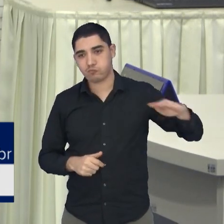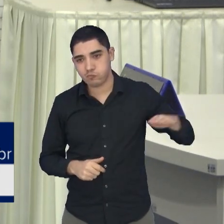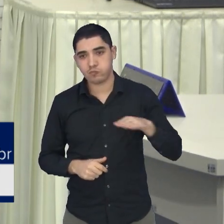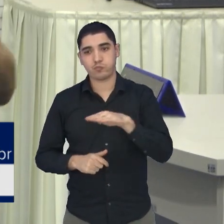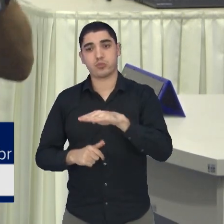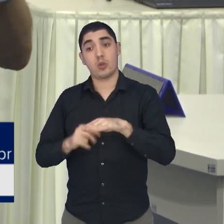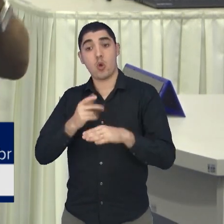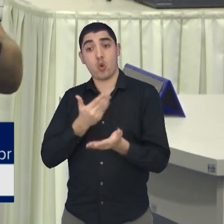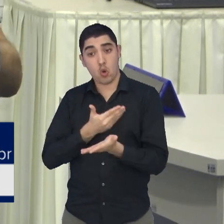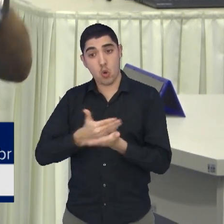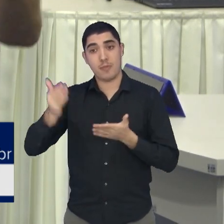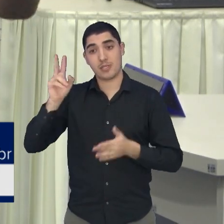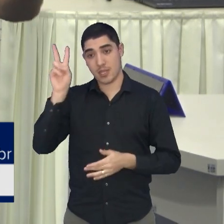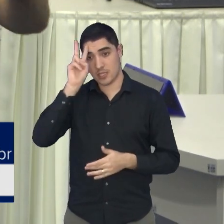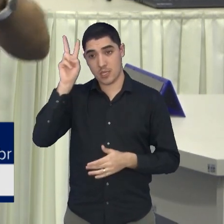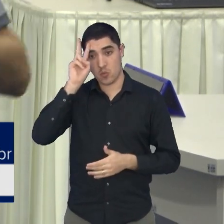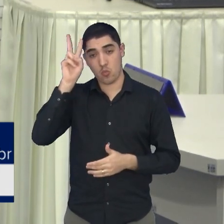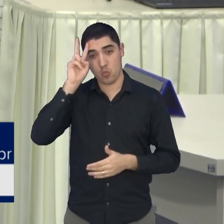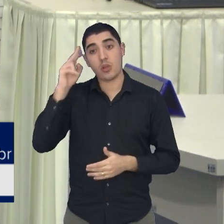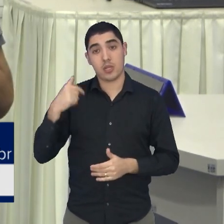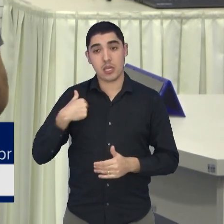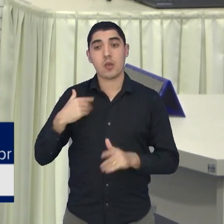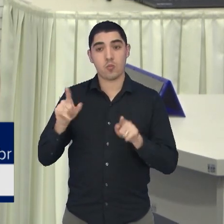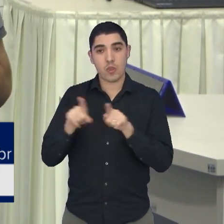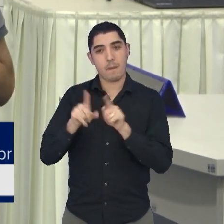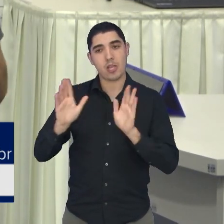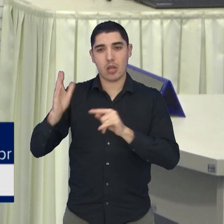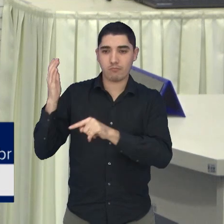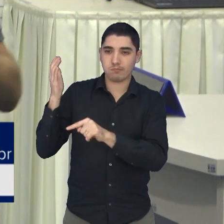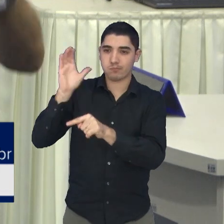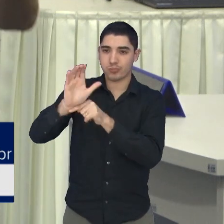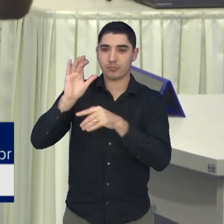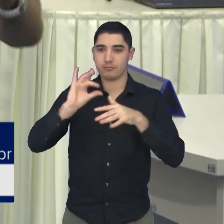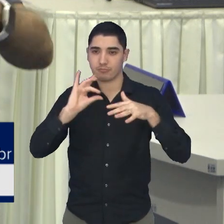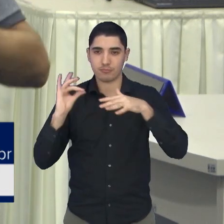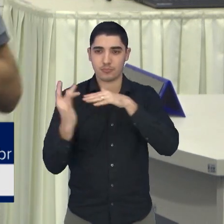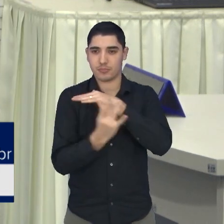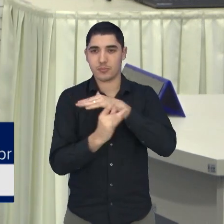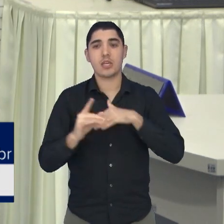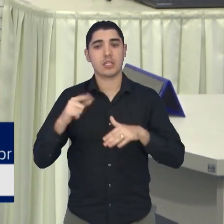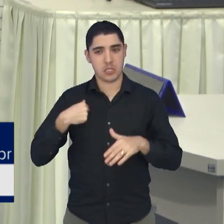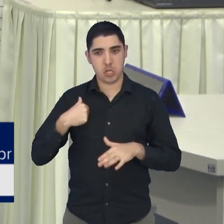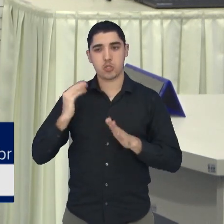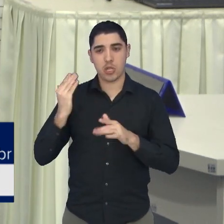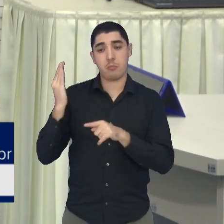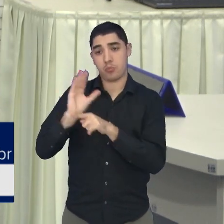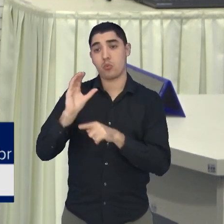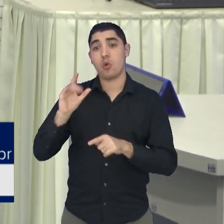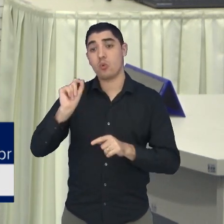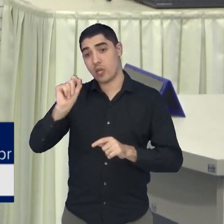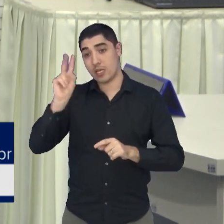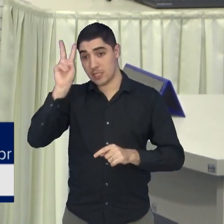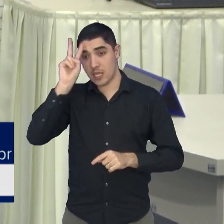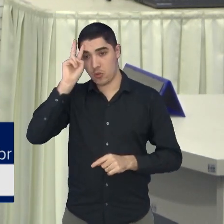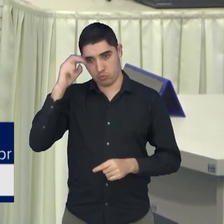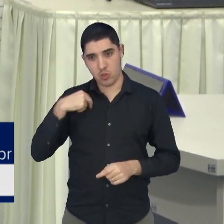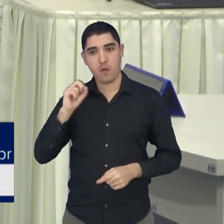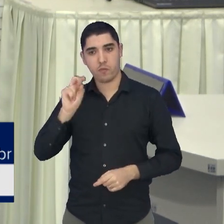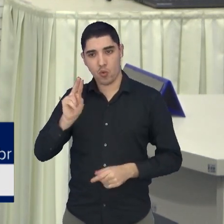segunda-feira nós estaremos lá. Até inclusive já coloquei nas redes sociais, fiz o anúncio, e na segunda-feira a gente vai estar lá